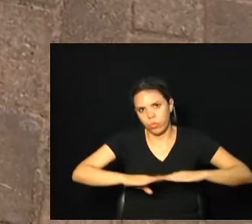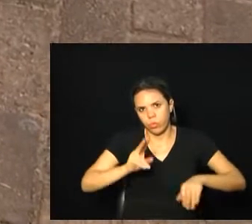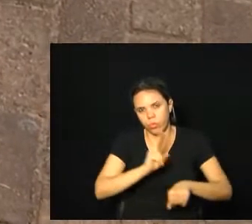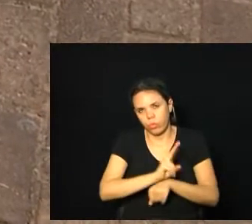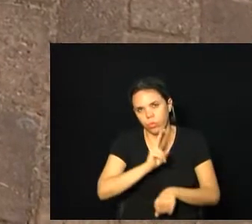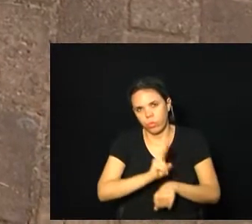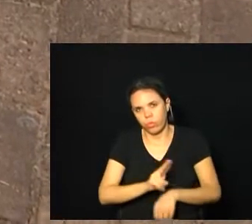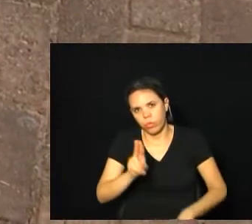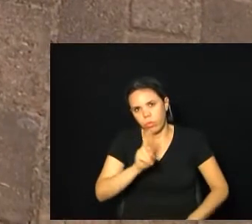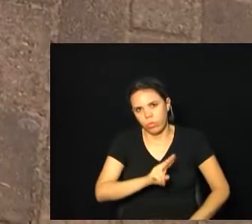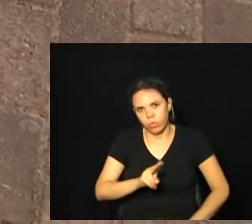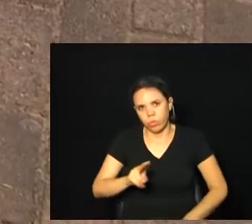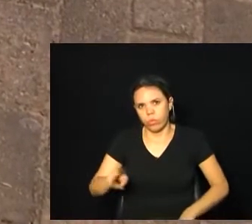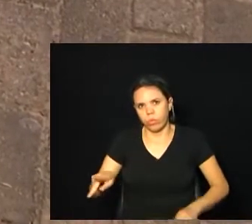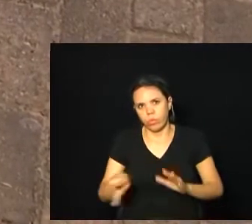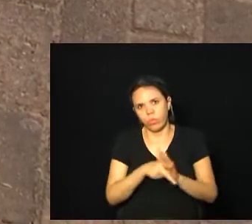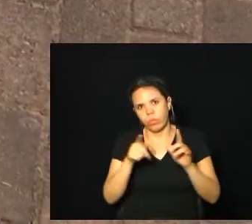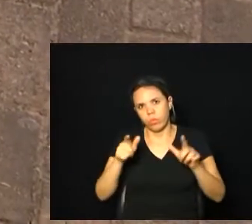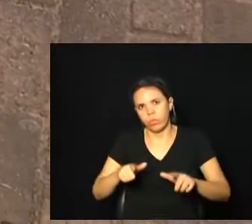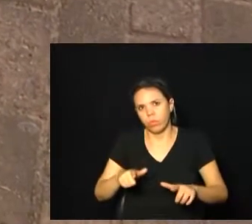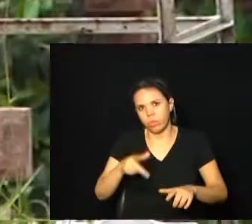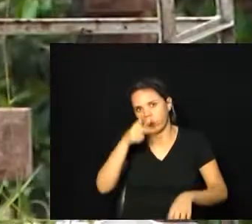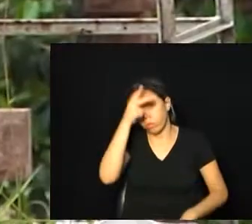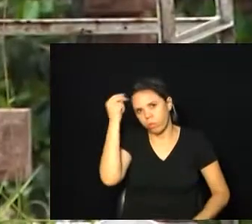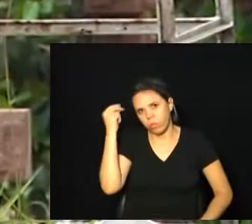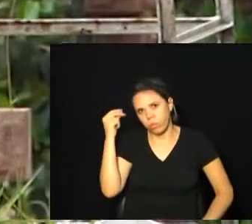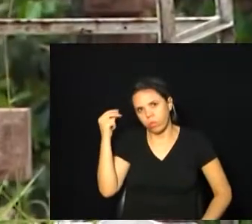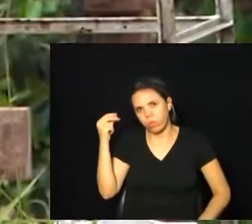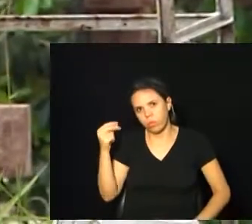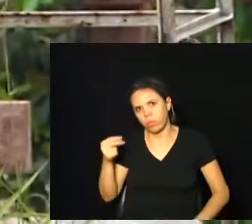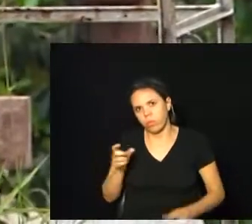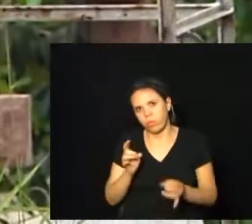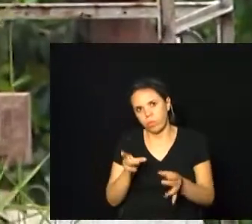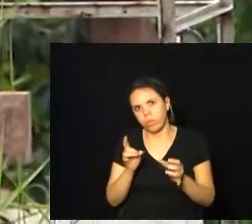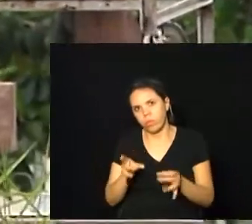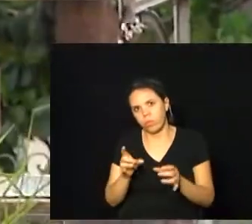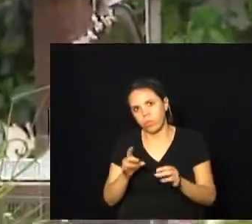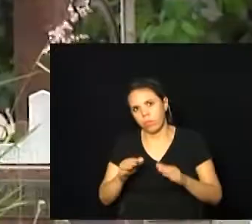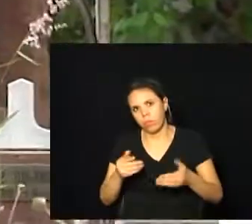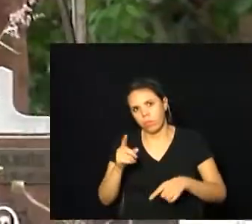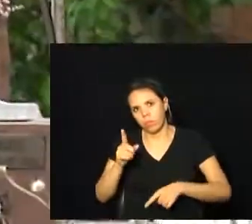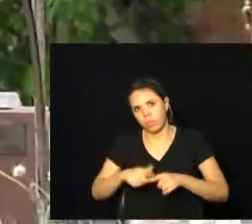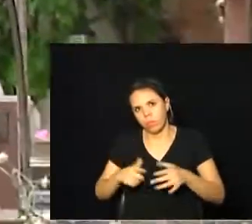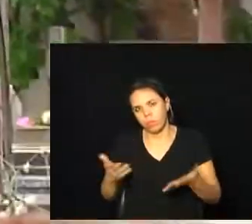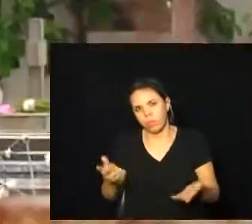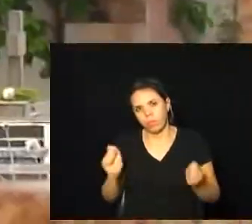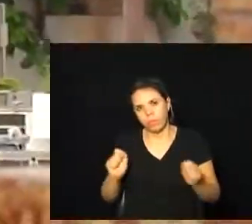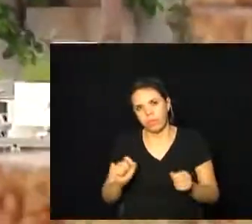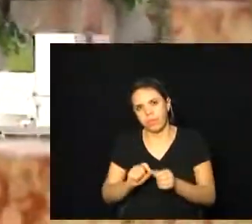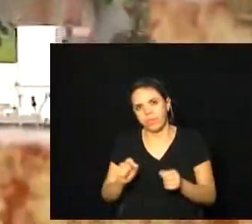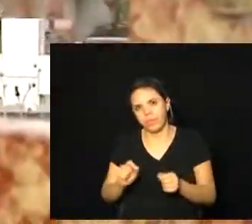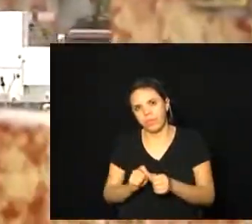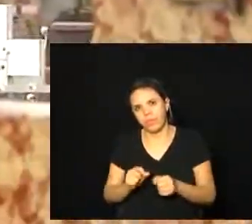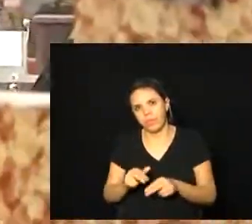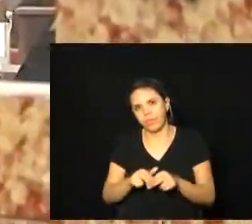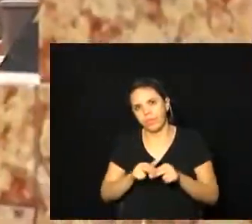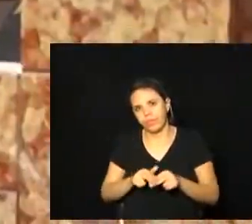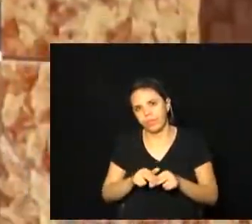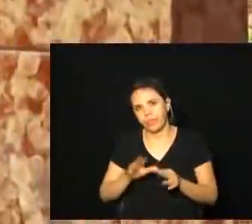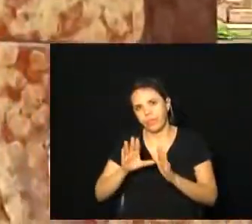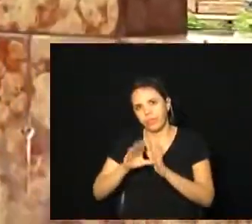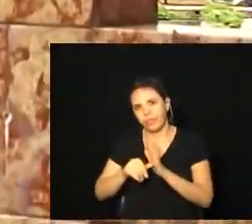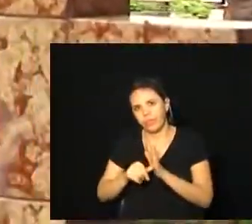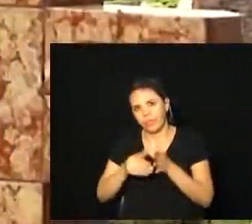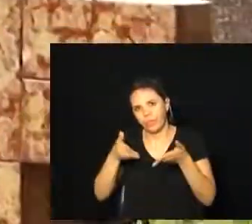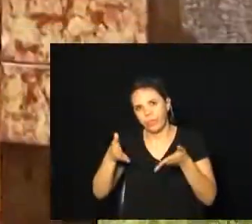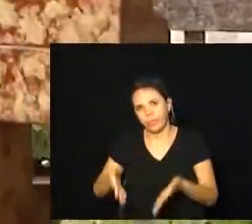proteção utilizadas em próprios públicos e também a comercialização de peças que possam ser oriundas de furto de